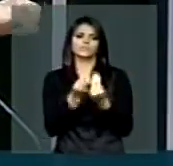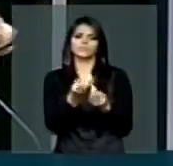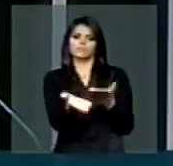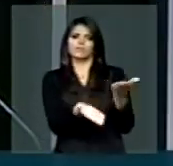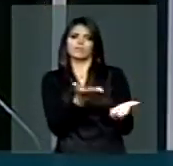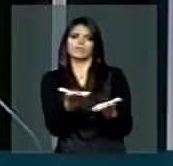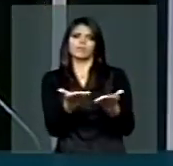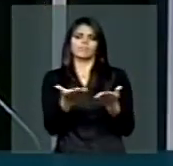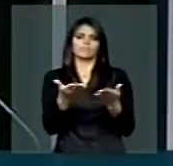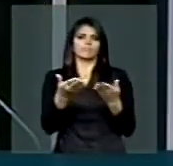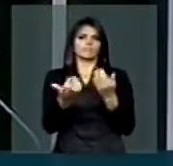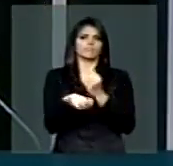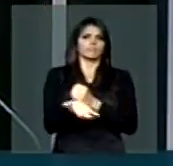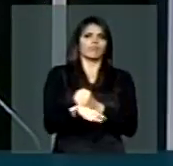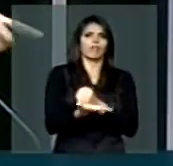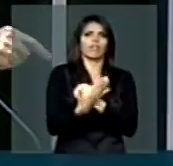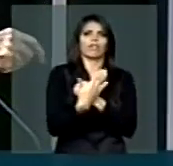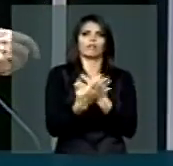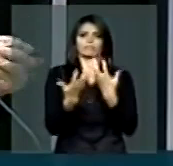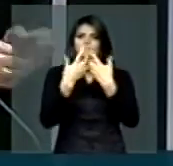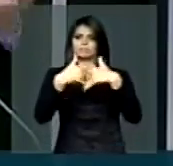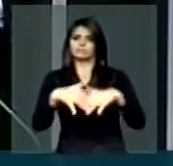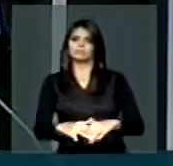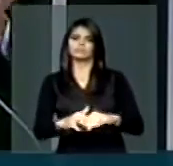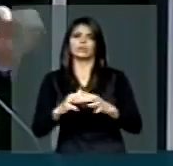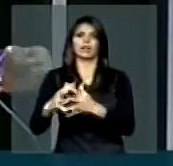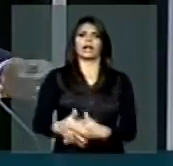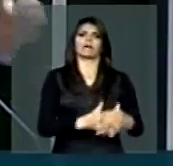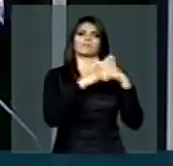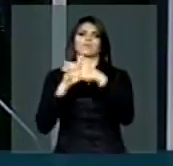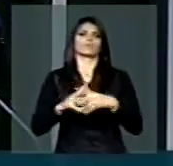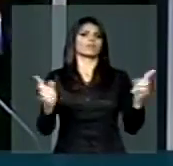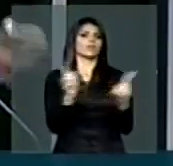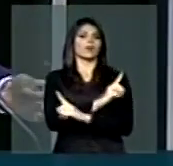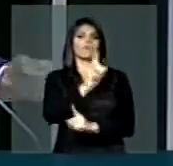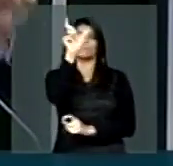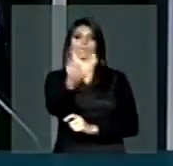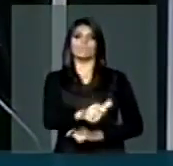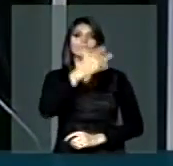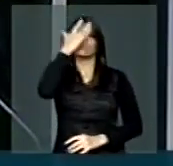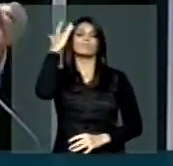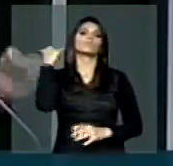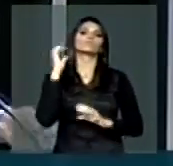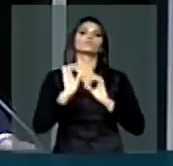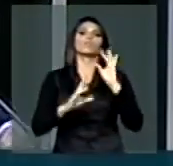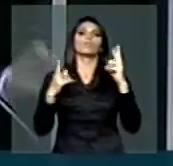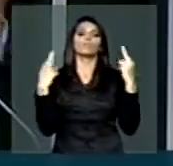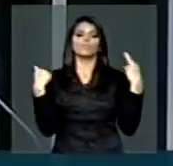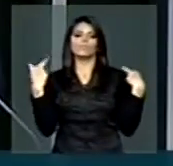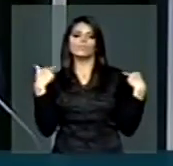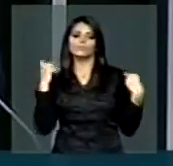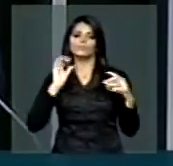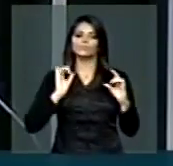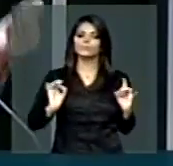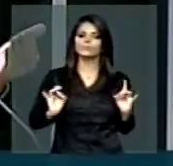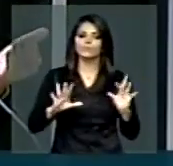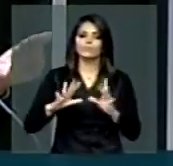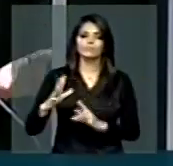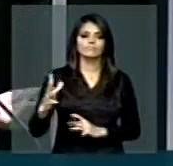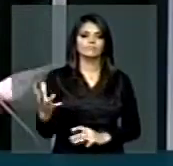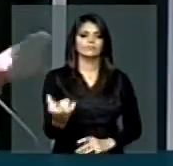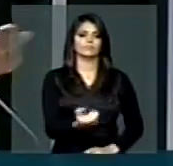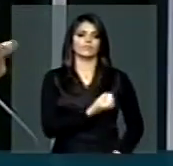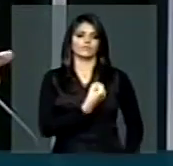ser maquinista, patroleiro ou caminhoneiro, eles têm que ser motorista exclusivamente que salva a